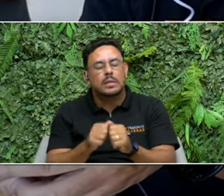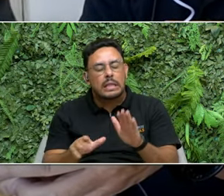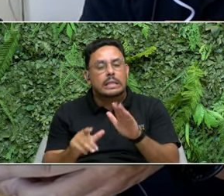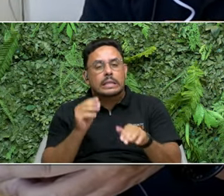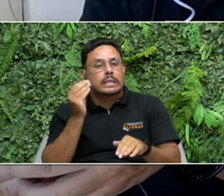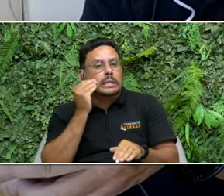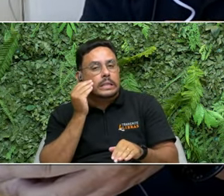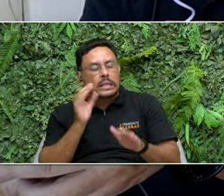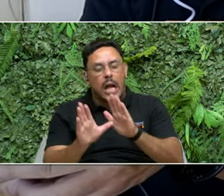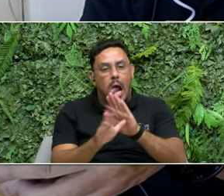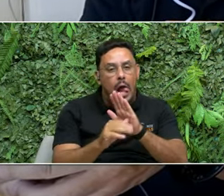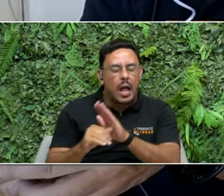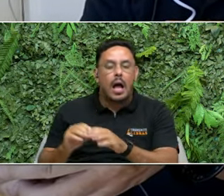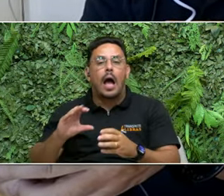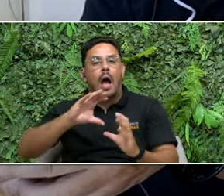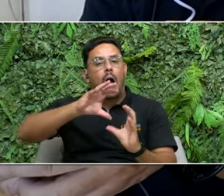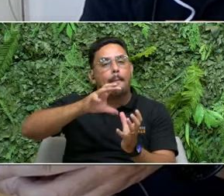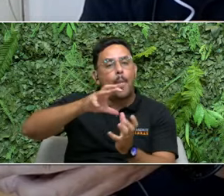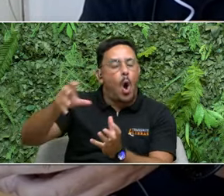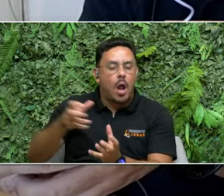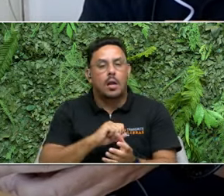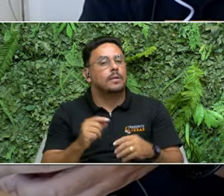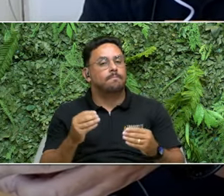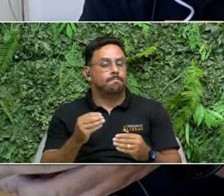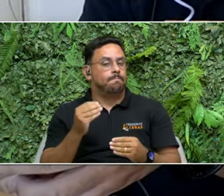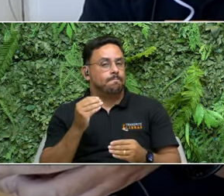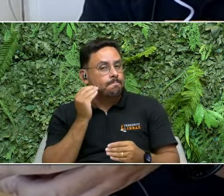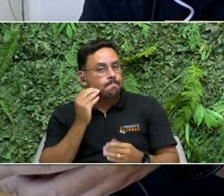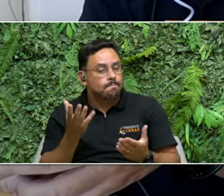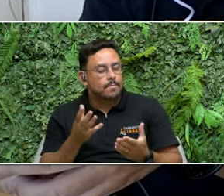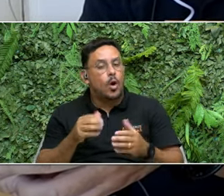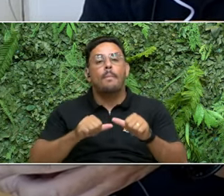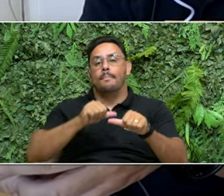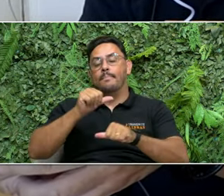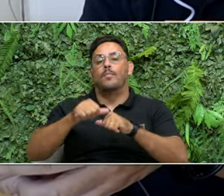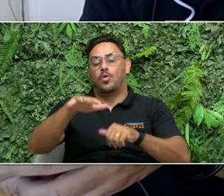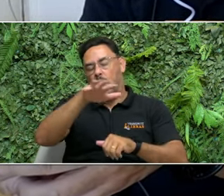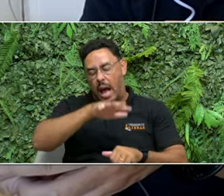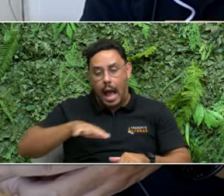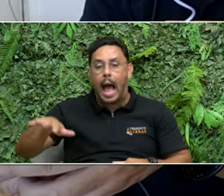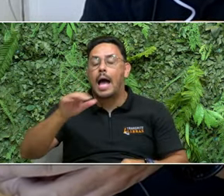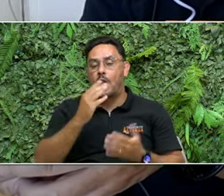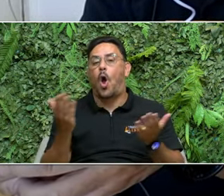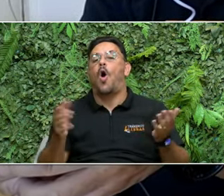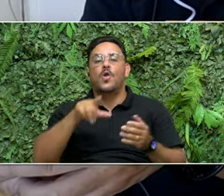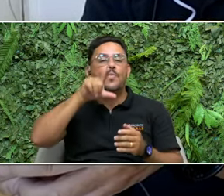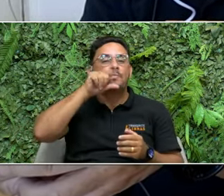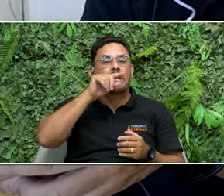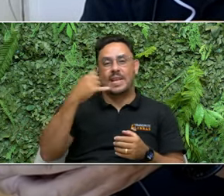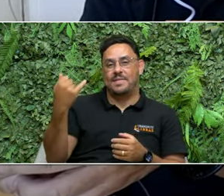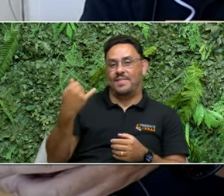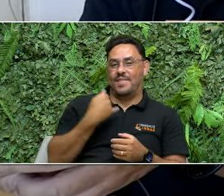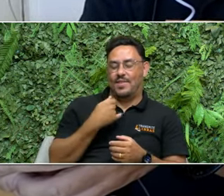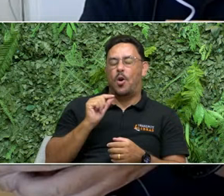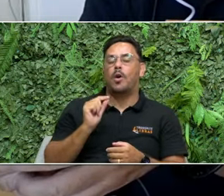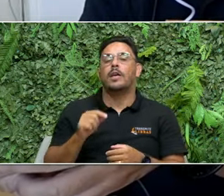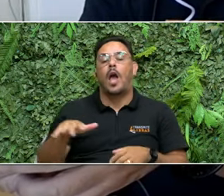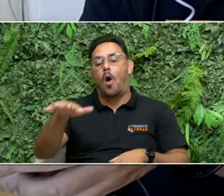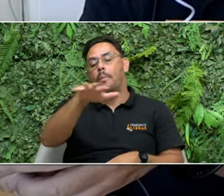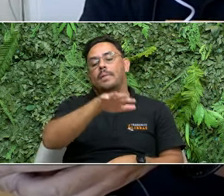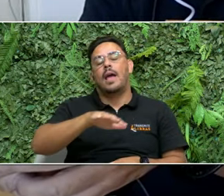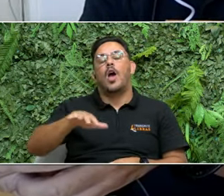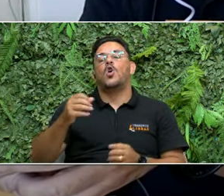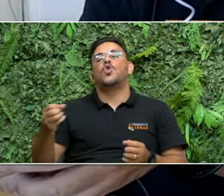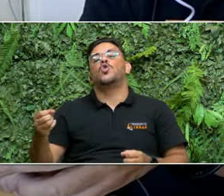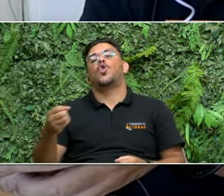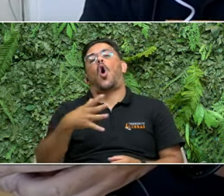o mais rápido possível no campo de defesa do Cruzeiro então e mudou o ambiente né Um passarinho me contou hoje mais cedo Bob que é outro ambiente o